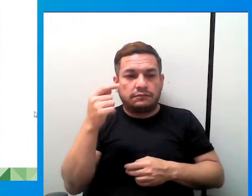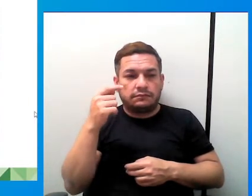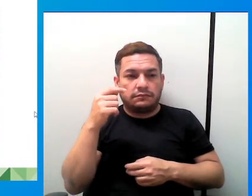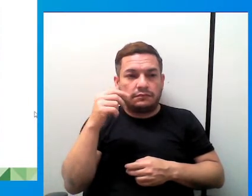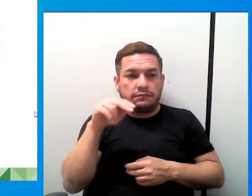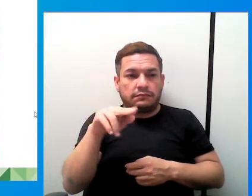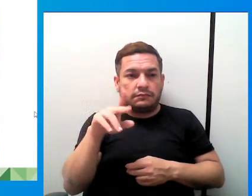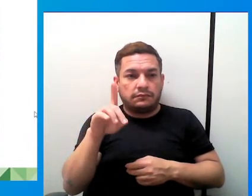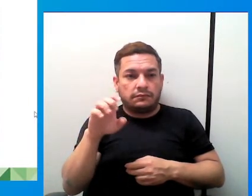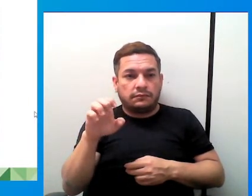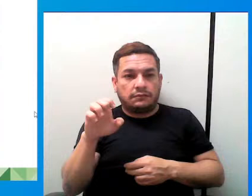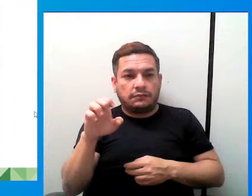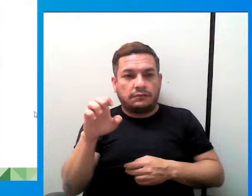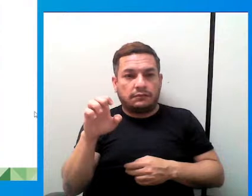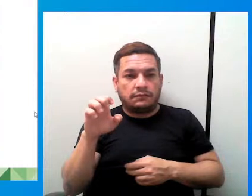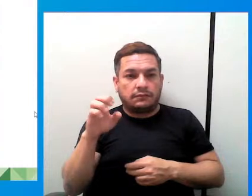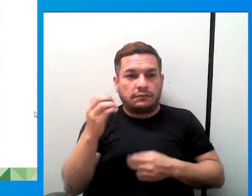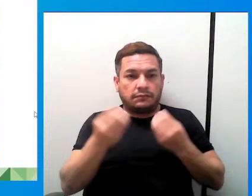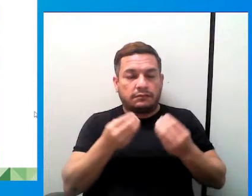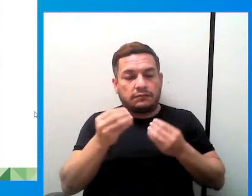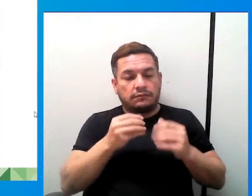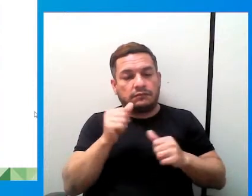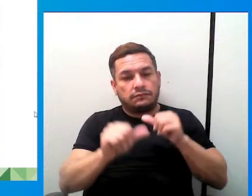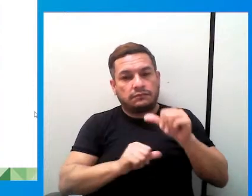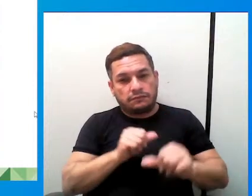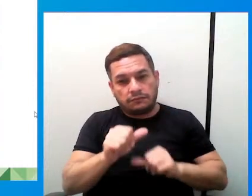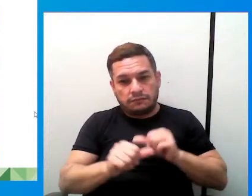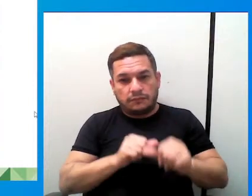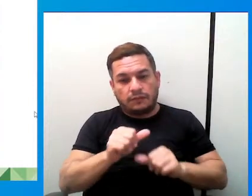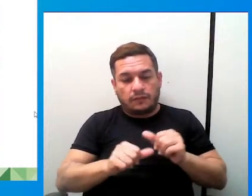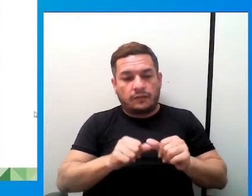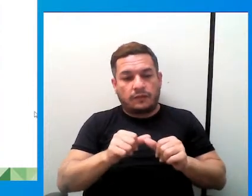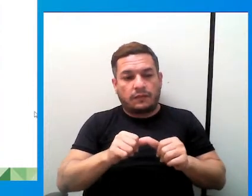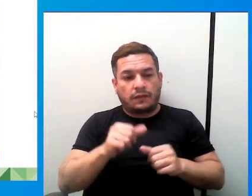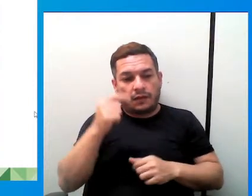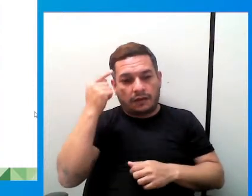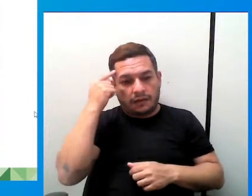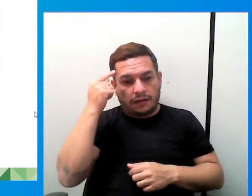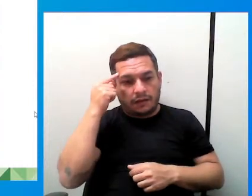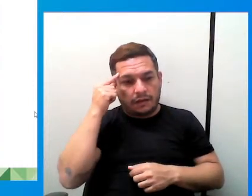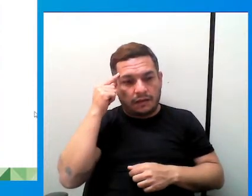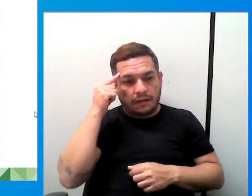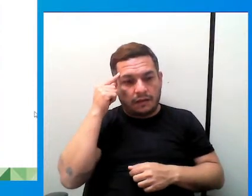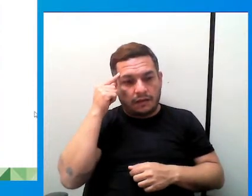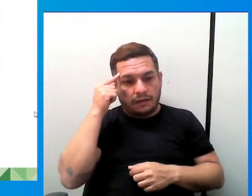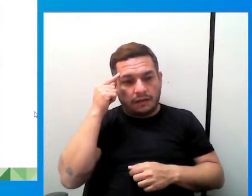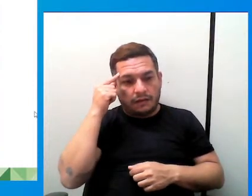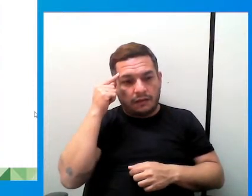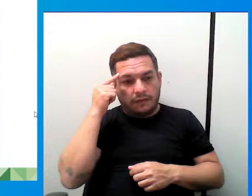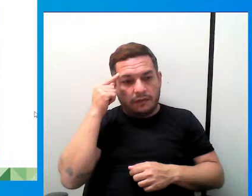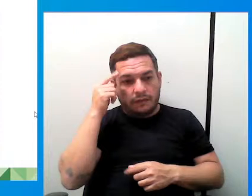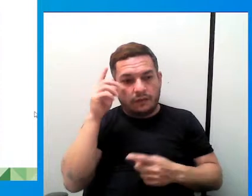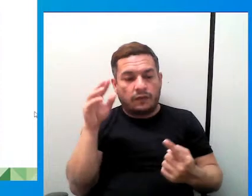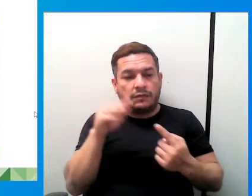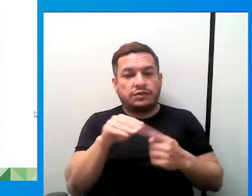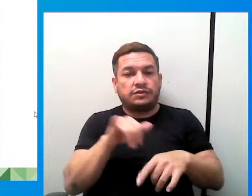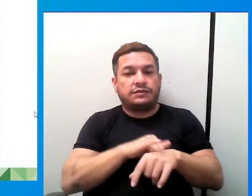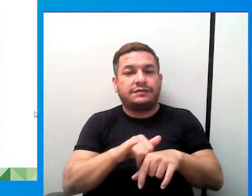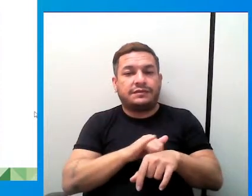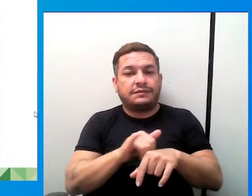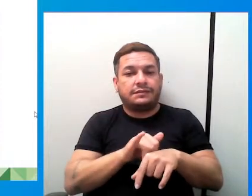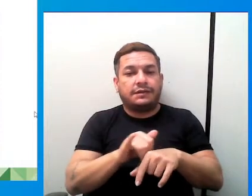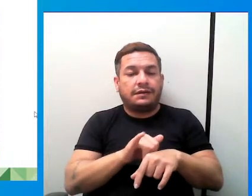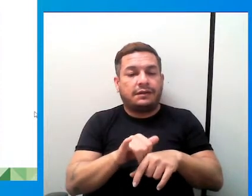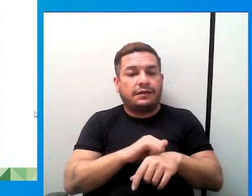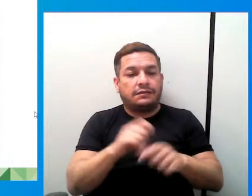como o PPC vai ser atualizado é importante, ou seja, a ideia da flexibilização em função do número de estratégias